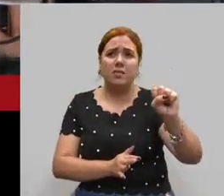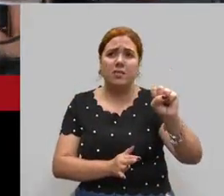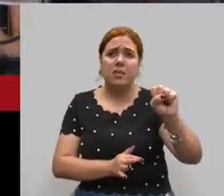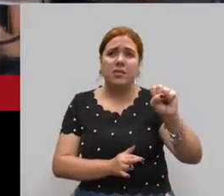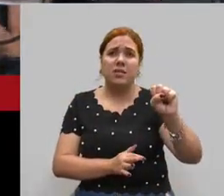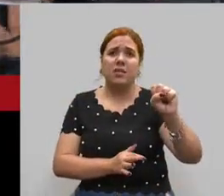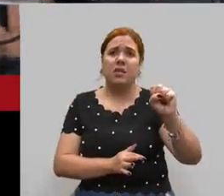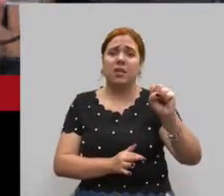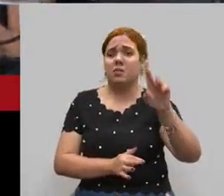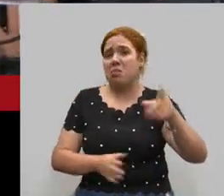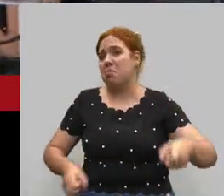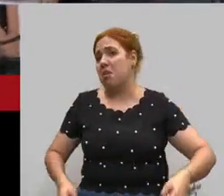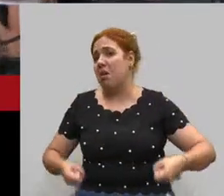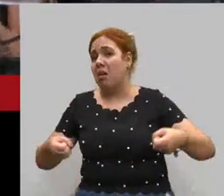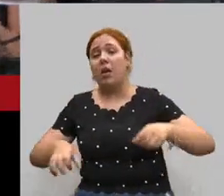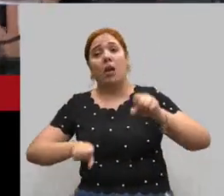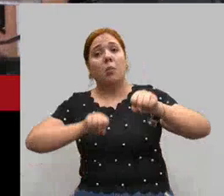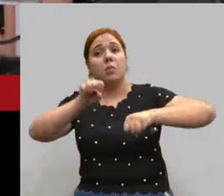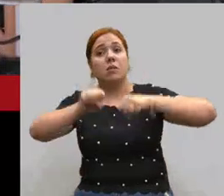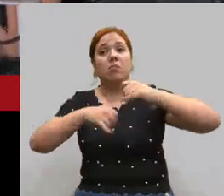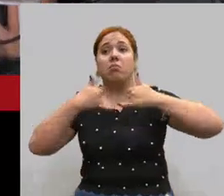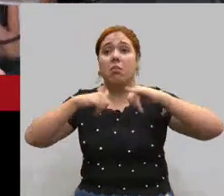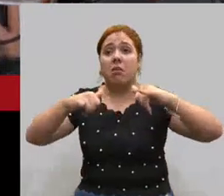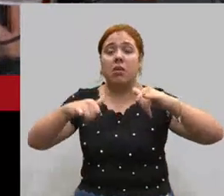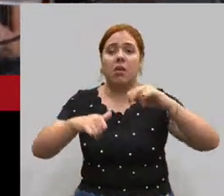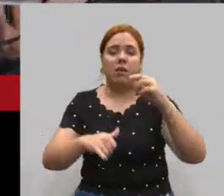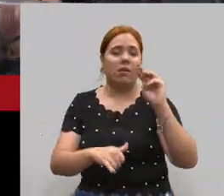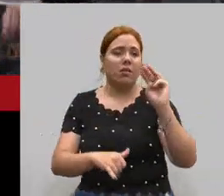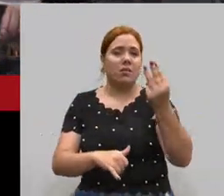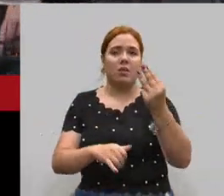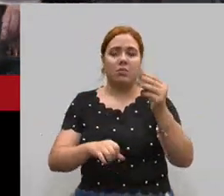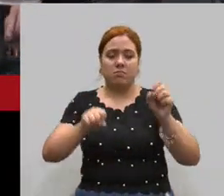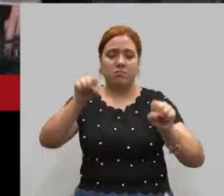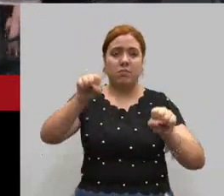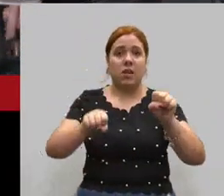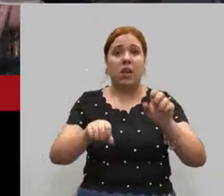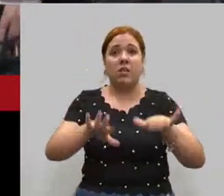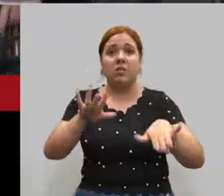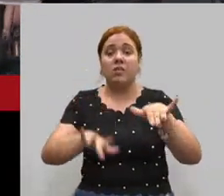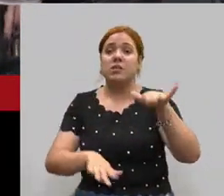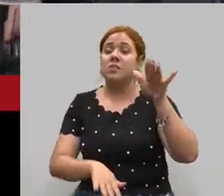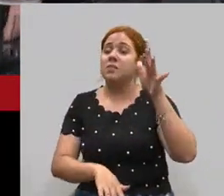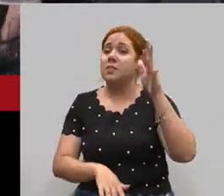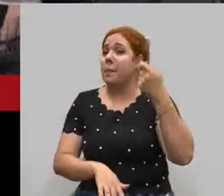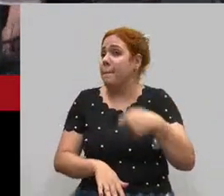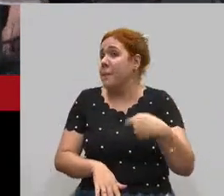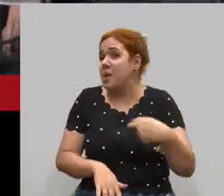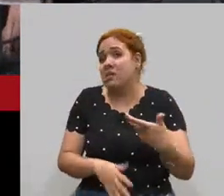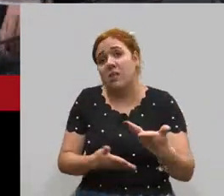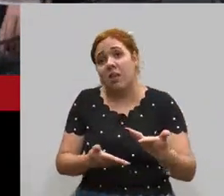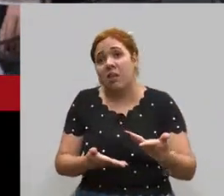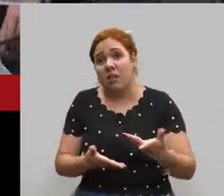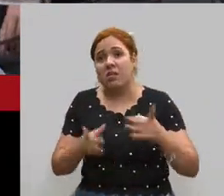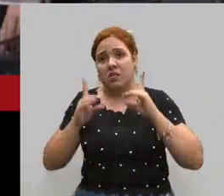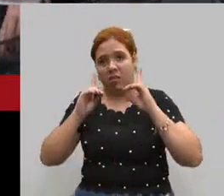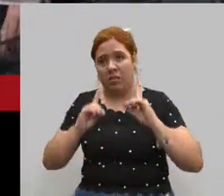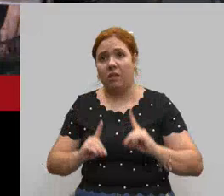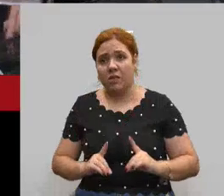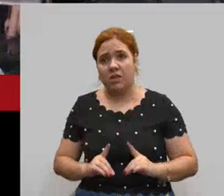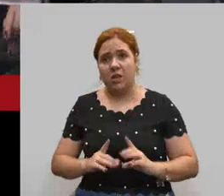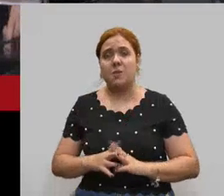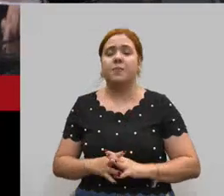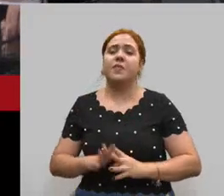só cadeira de rodas uma bicicleta elétrica com três rodinhas que À vezes uma pessoa deficiente pode precisa também vai ser